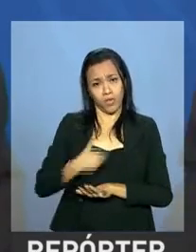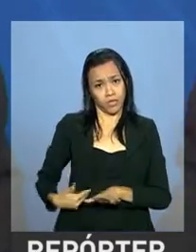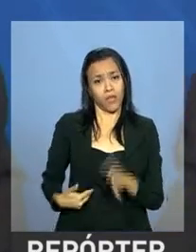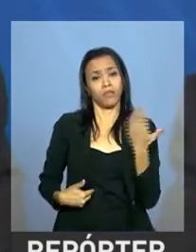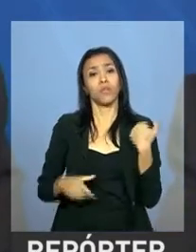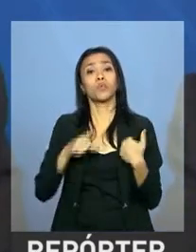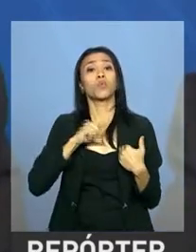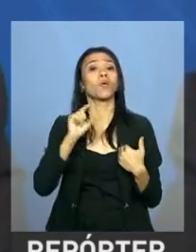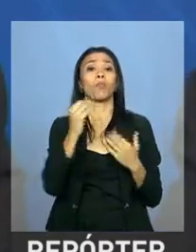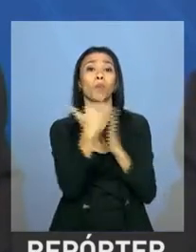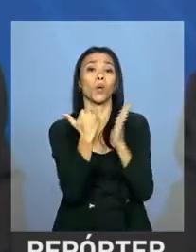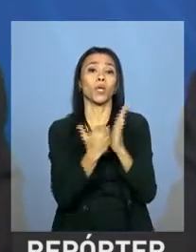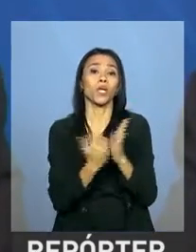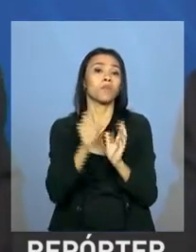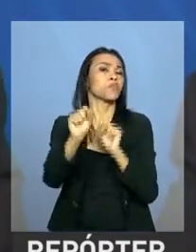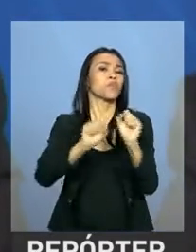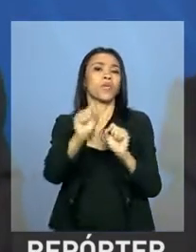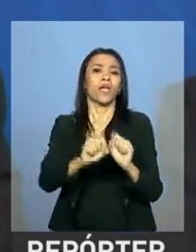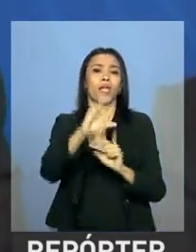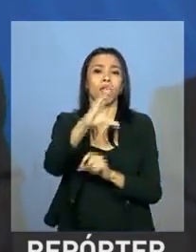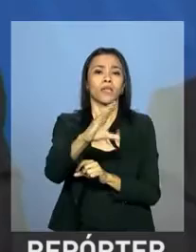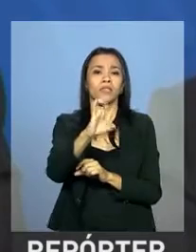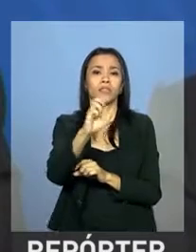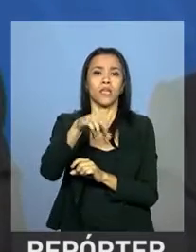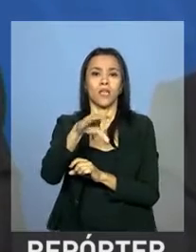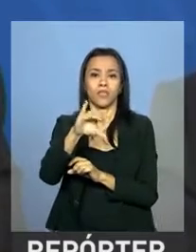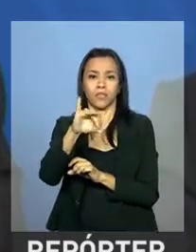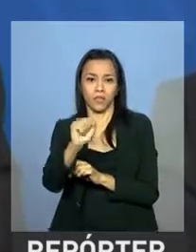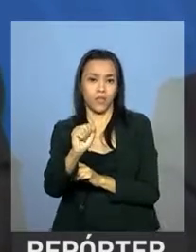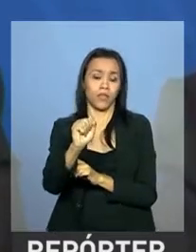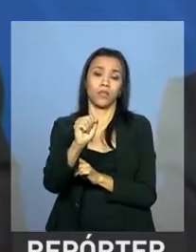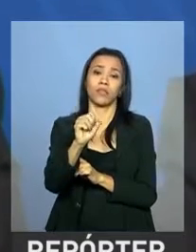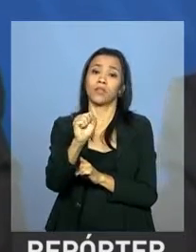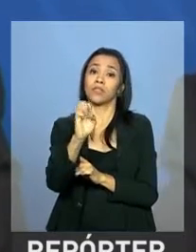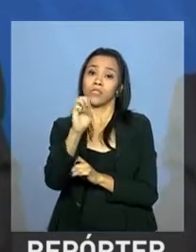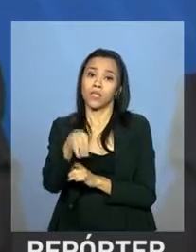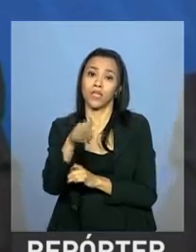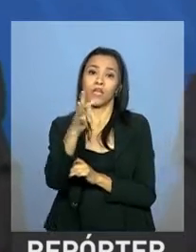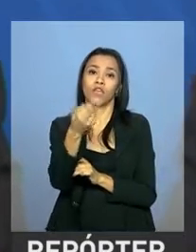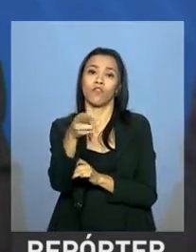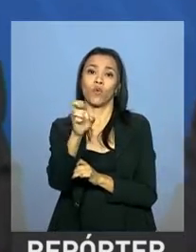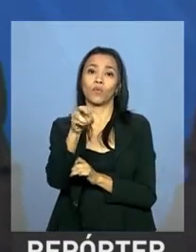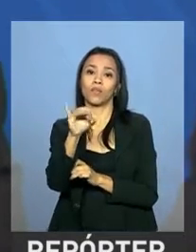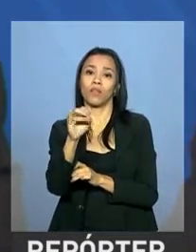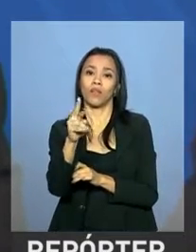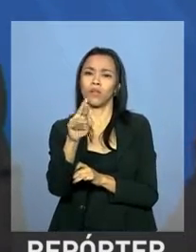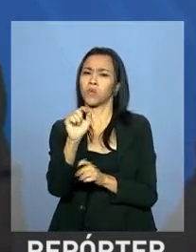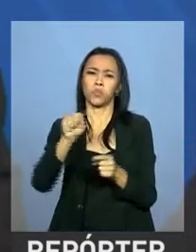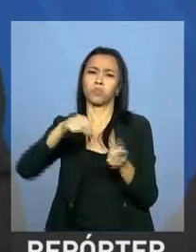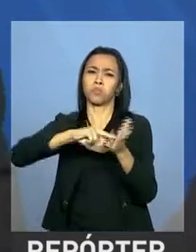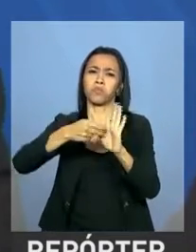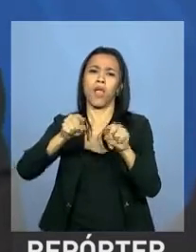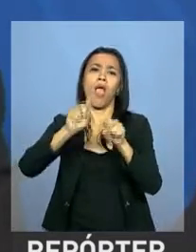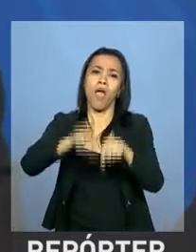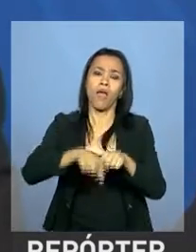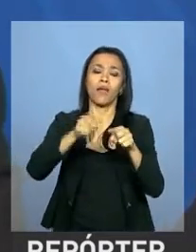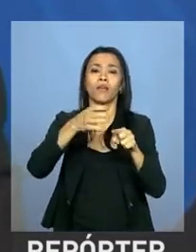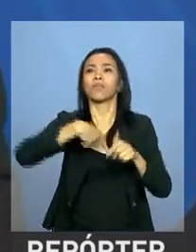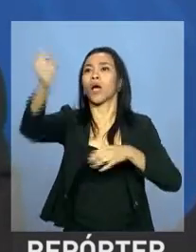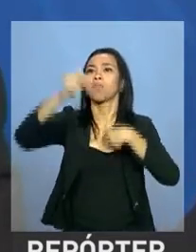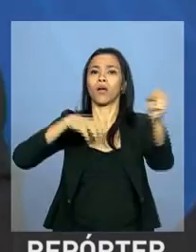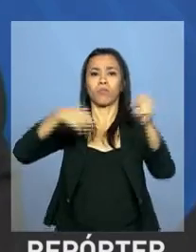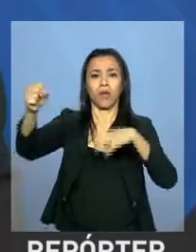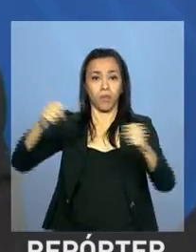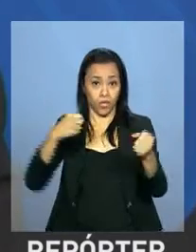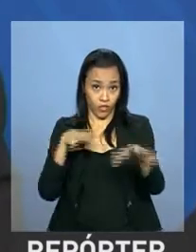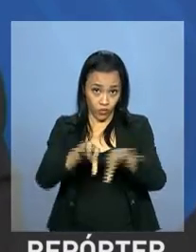programa que a ciência sem fronteiras que na verdade manda a estudantes e graduados e pós